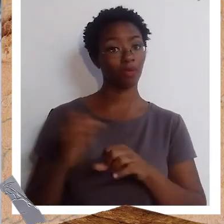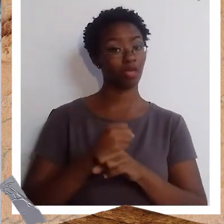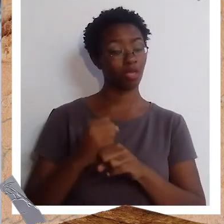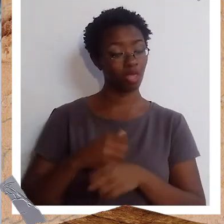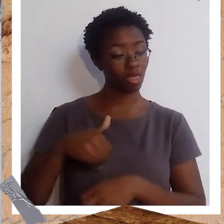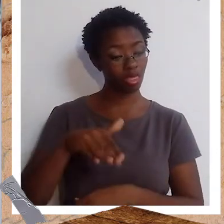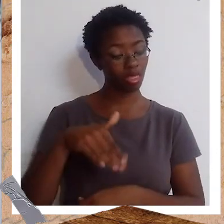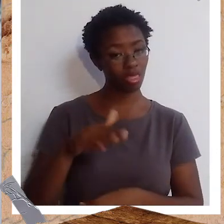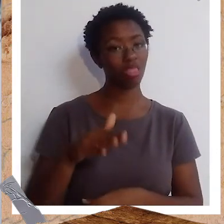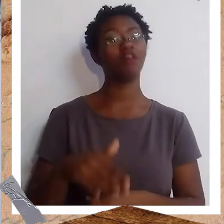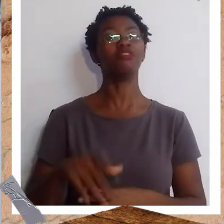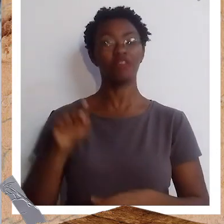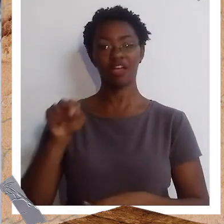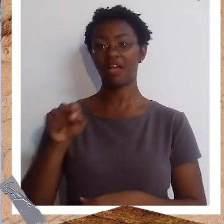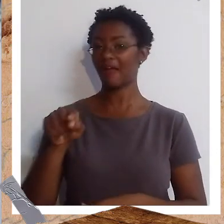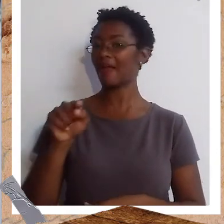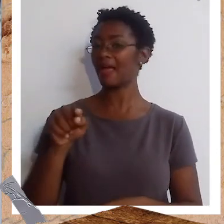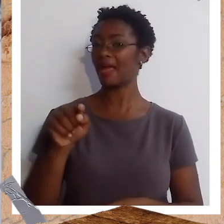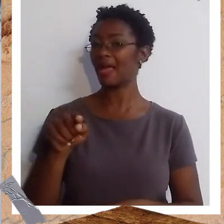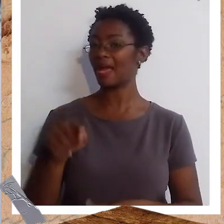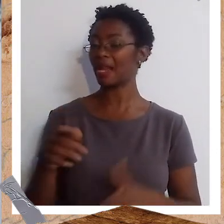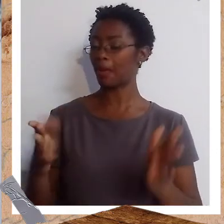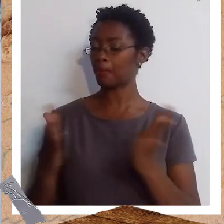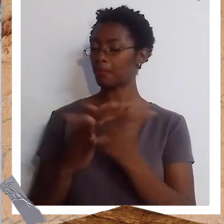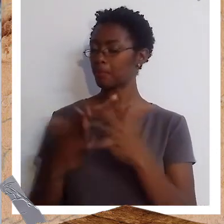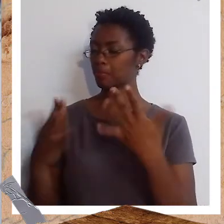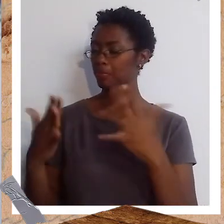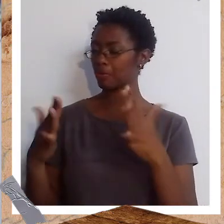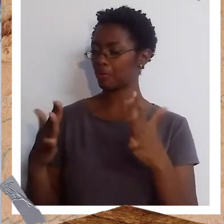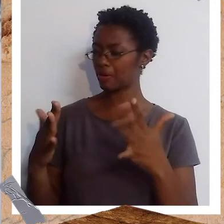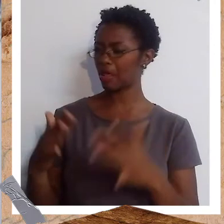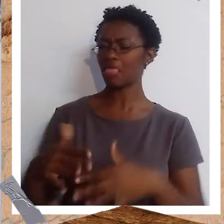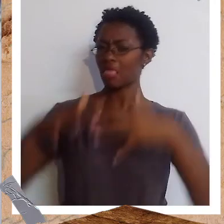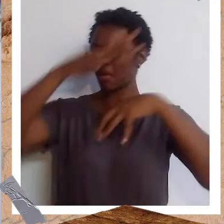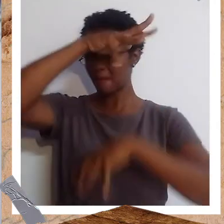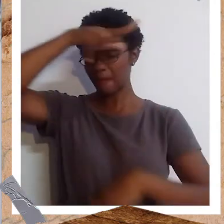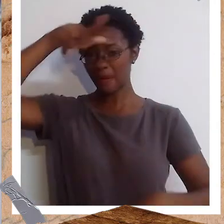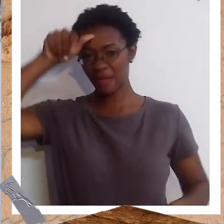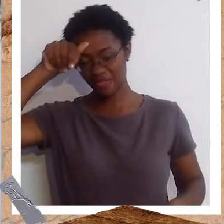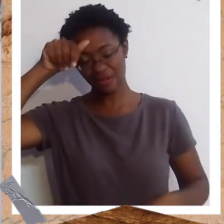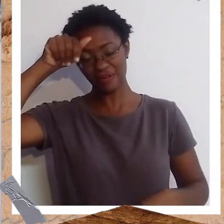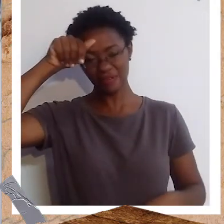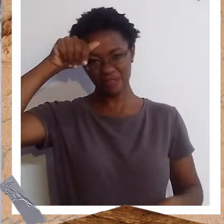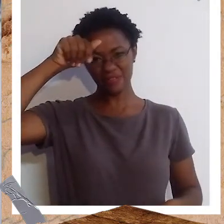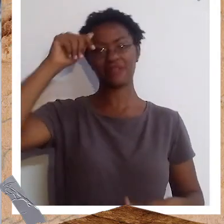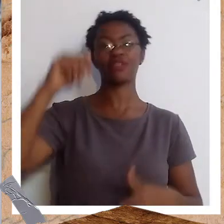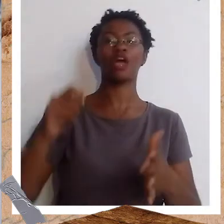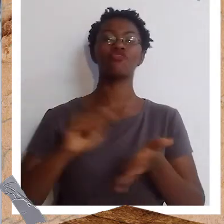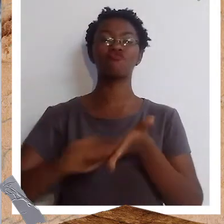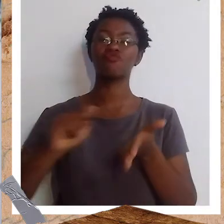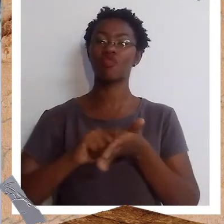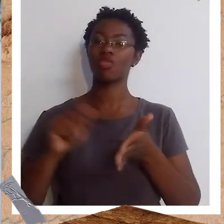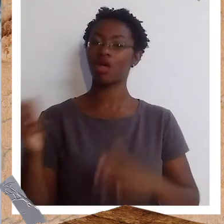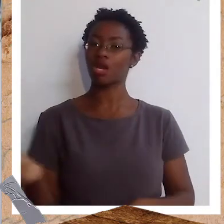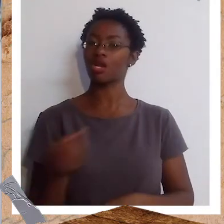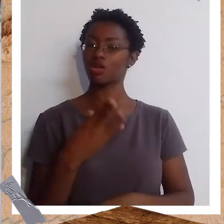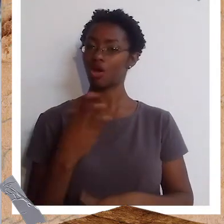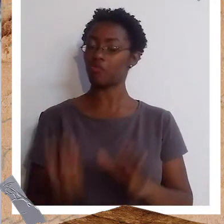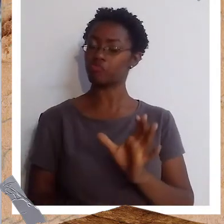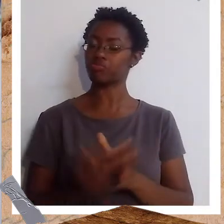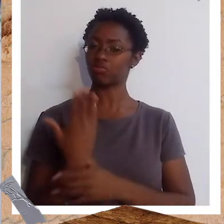foi premiada como escritora revelação em Mato Grosso e, como prêmio, terá a publicação do